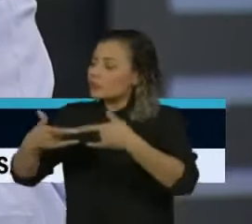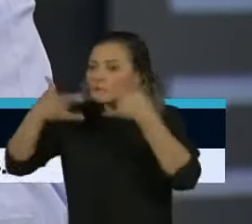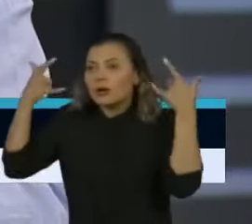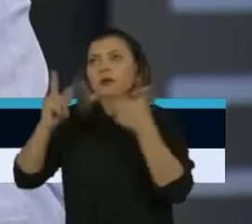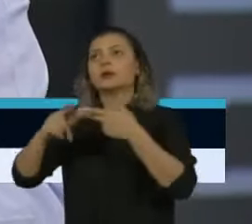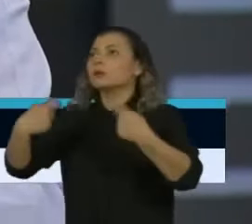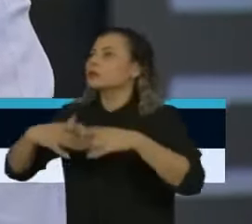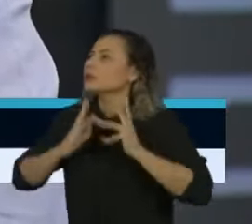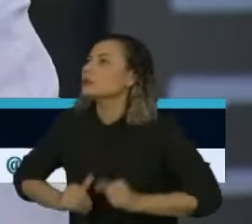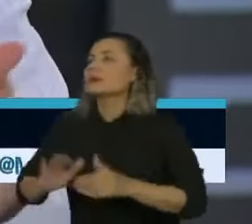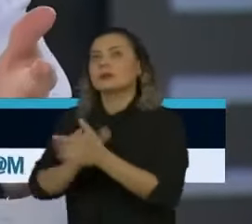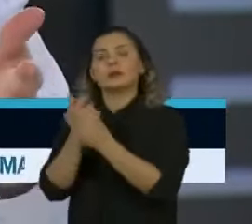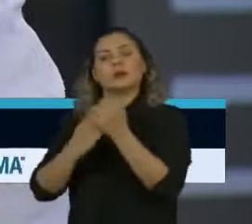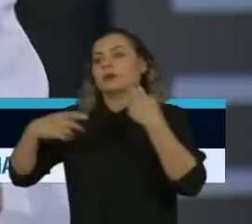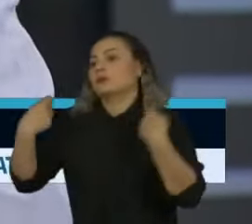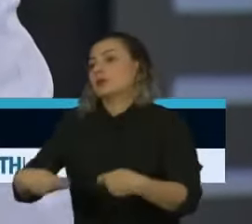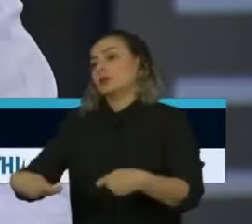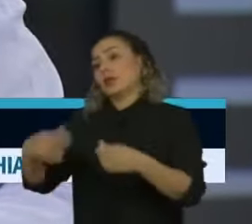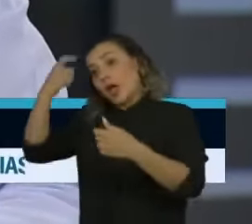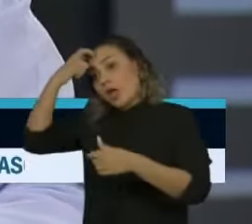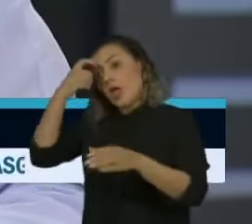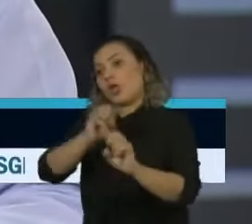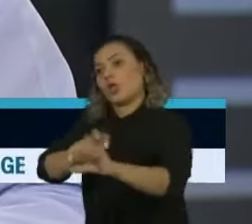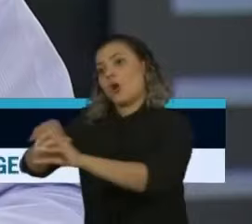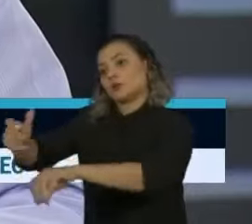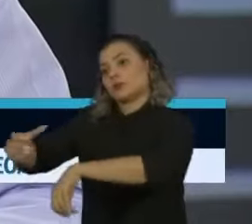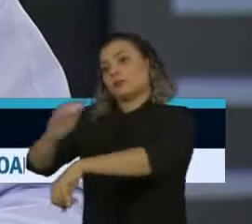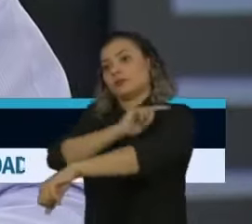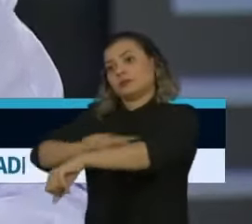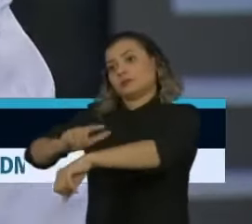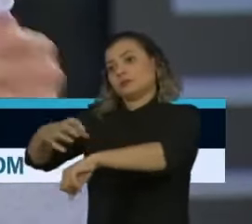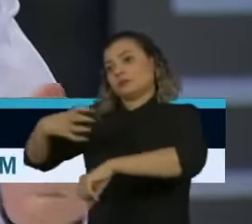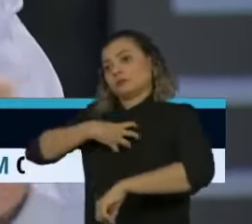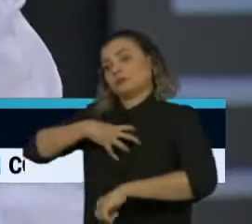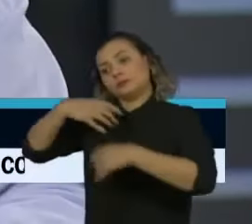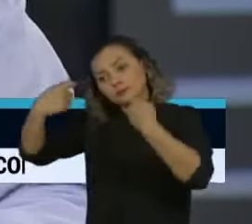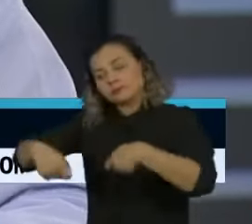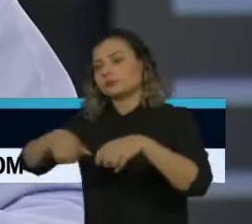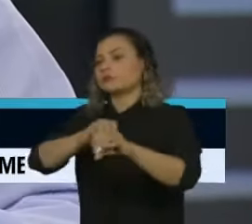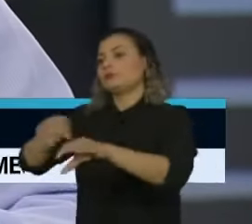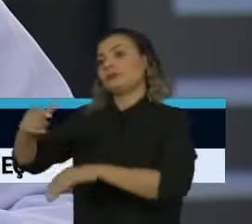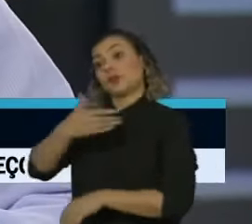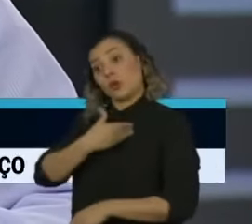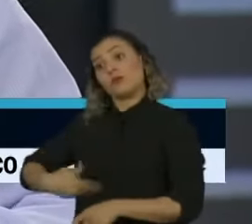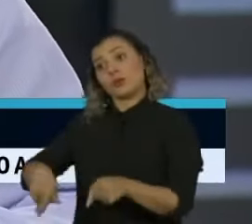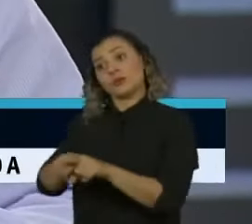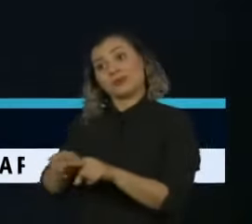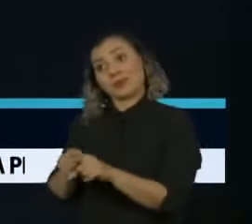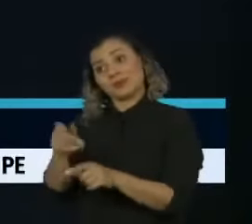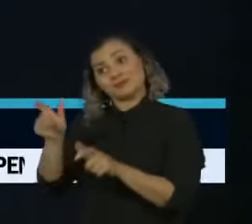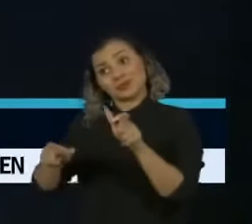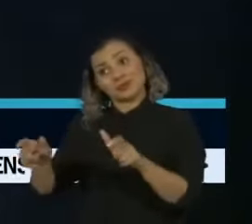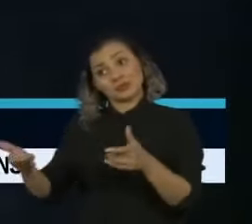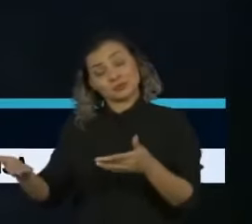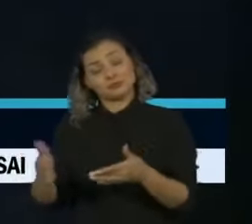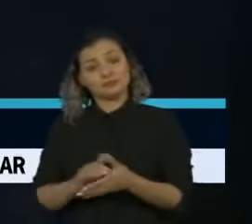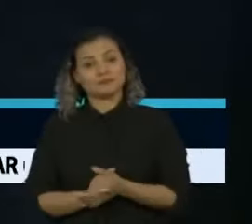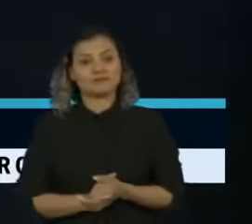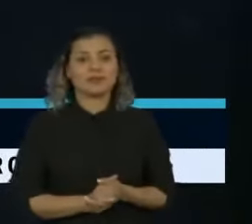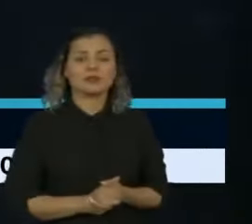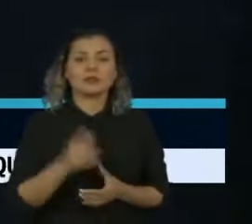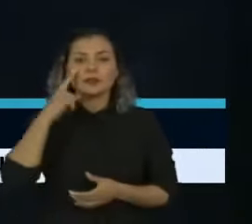máscara, higiene, um pouco de educação e civilidade por parte das pessoas e dos governantes.